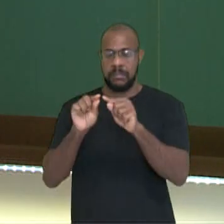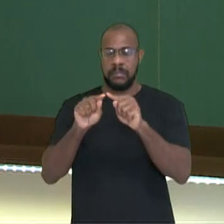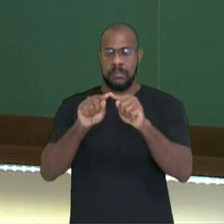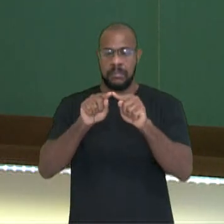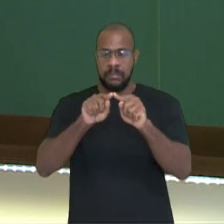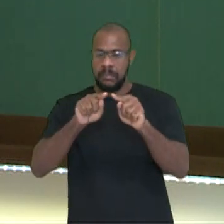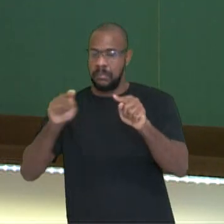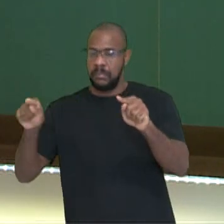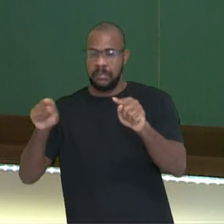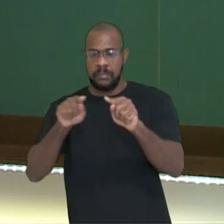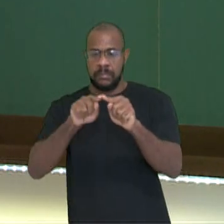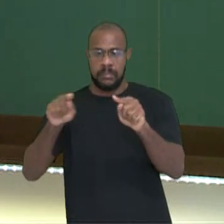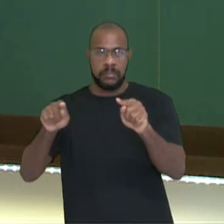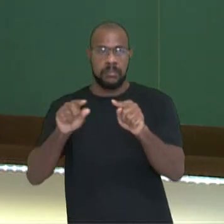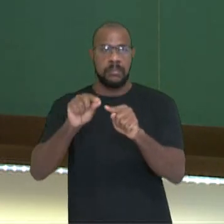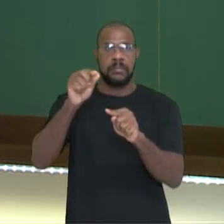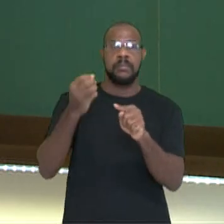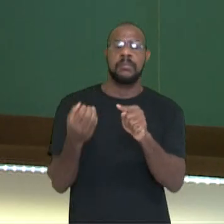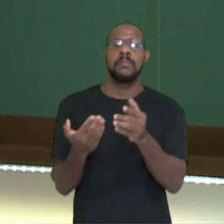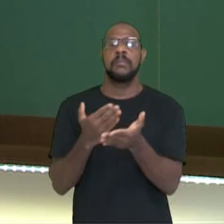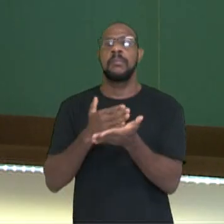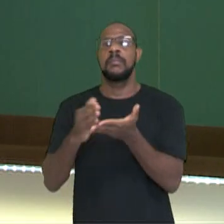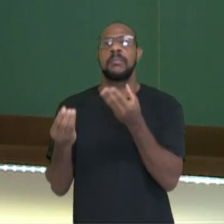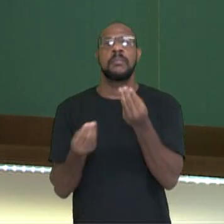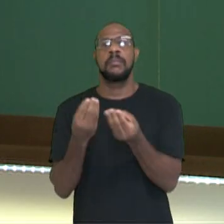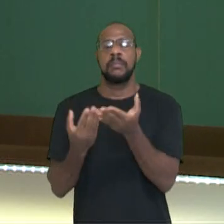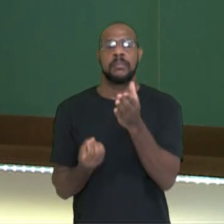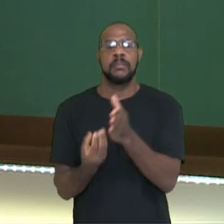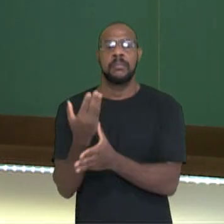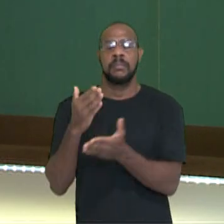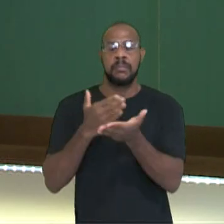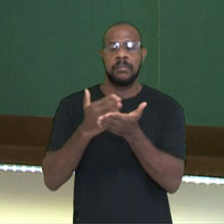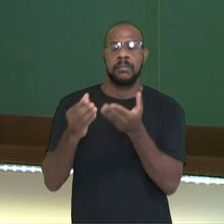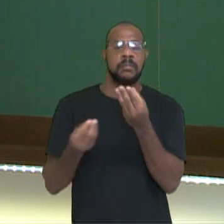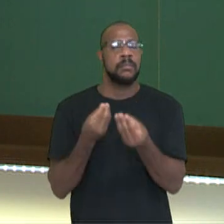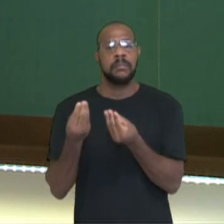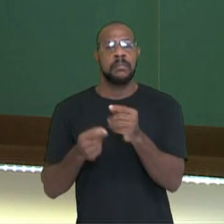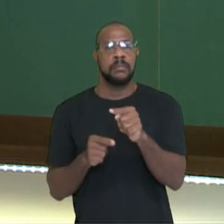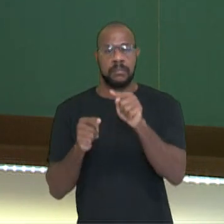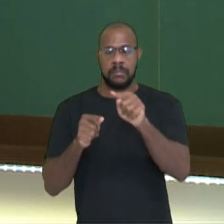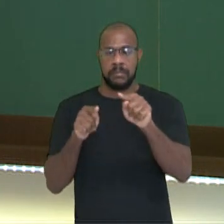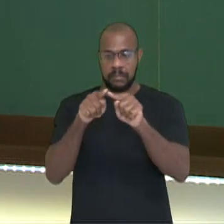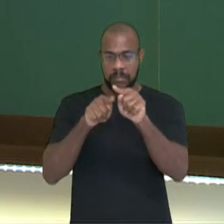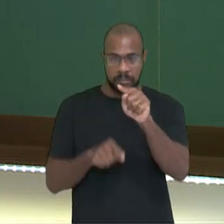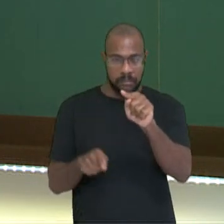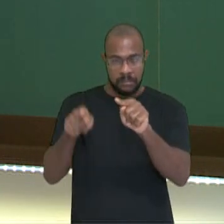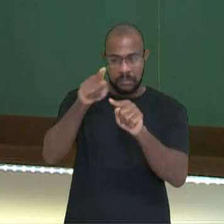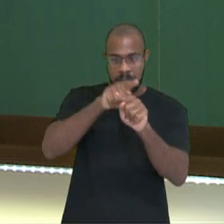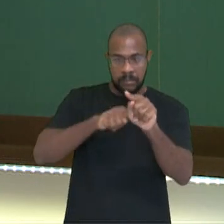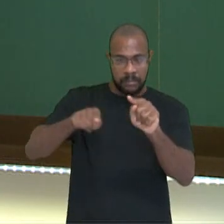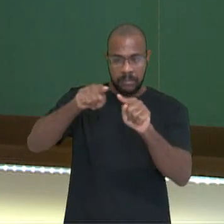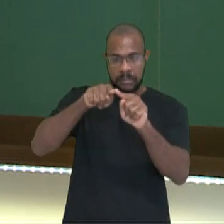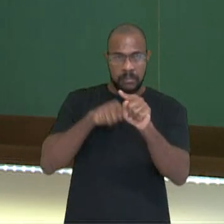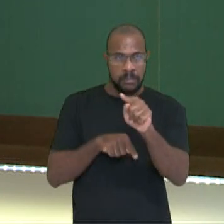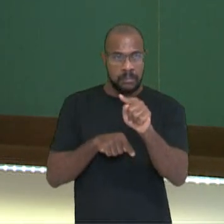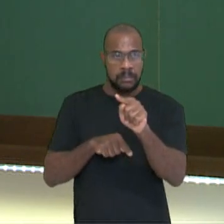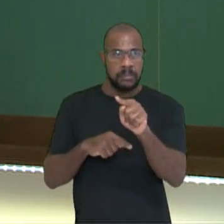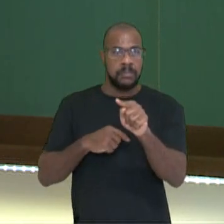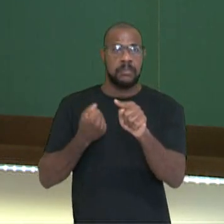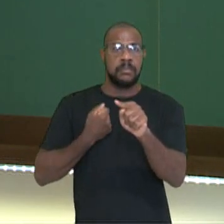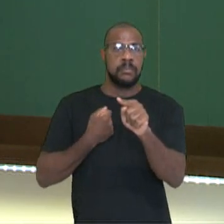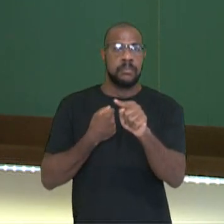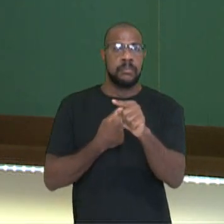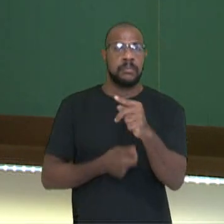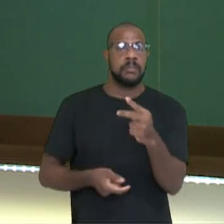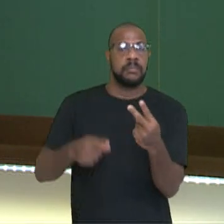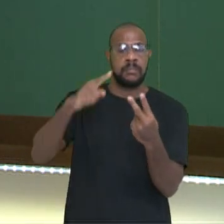uma circunferência. Da onde que surge a relação de comprimento da circunferência? Do número irracional π. O π é um